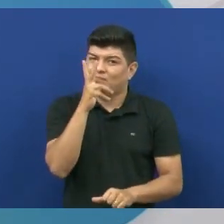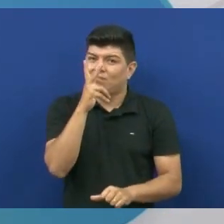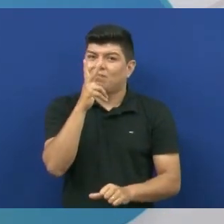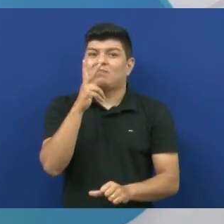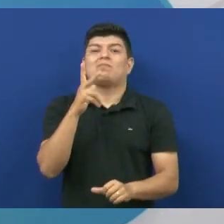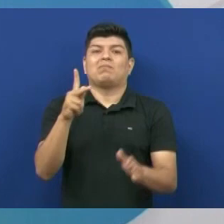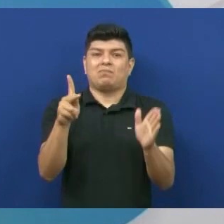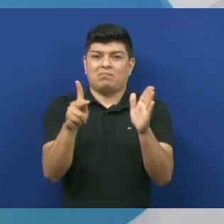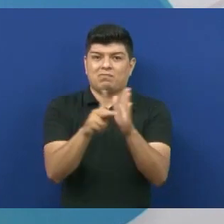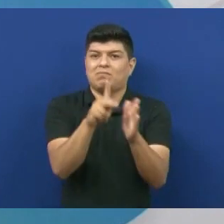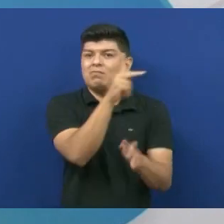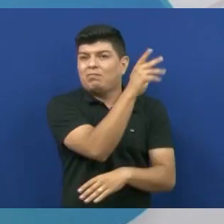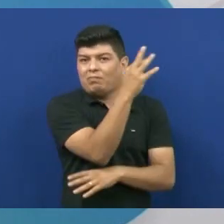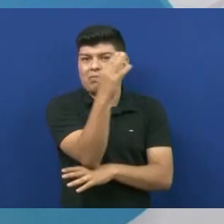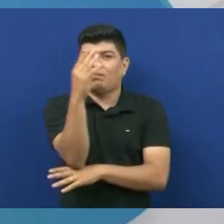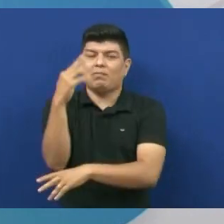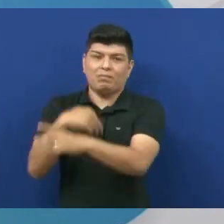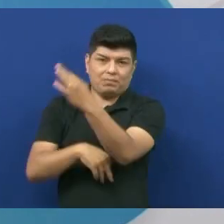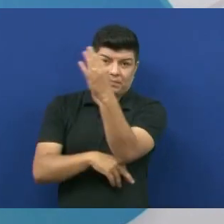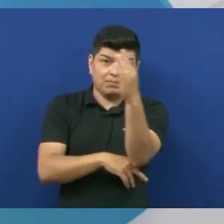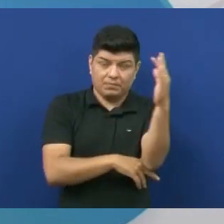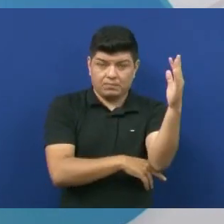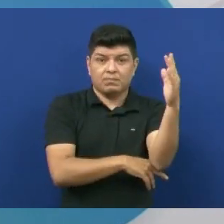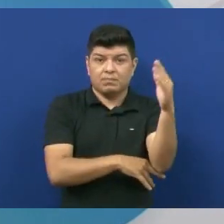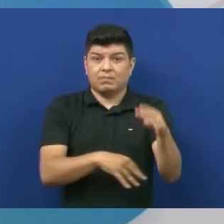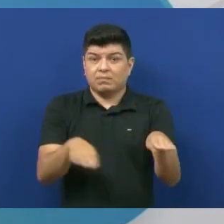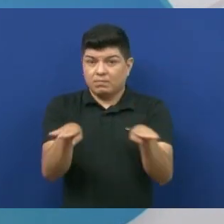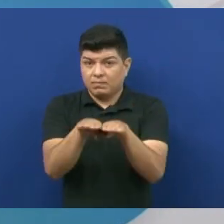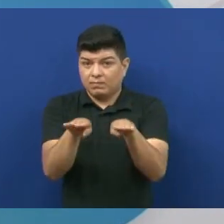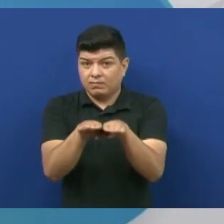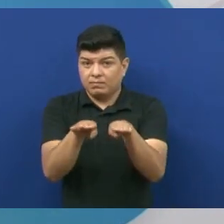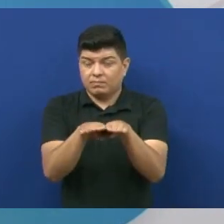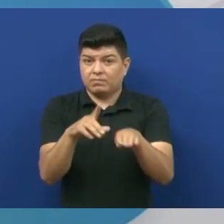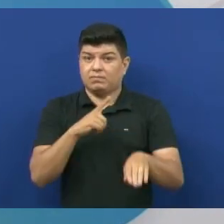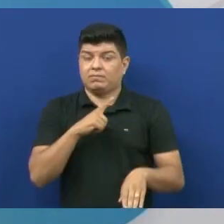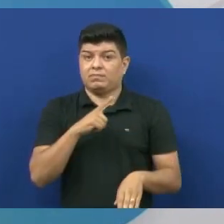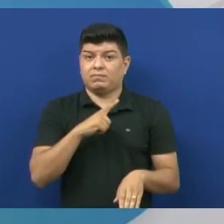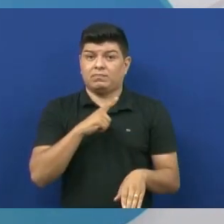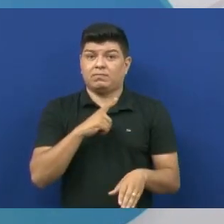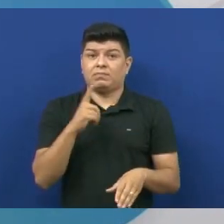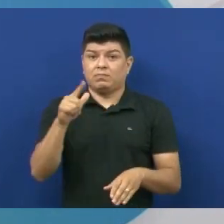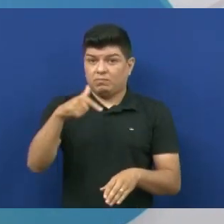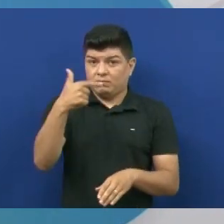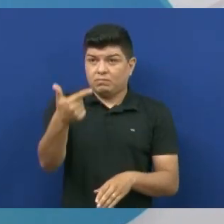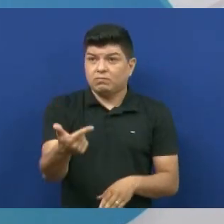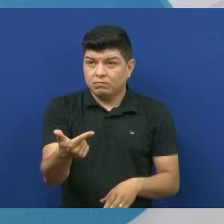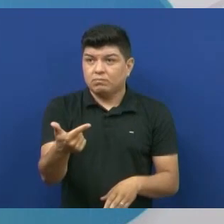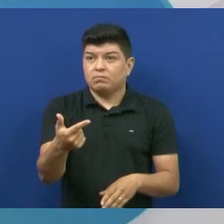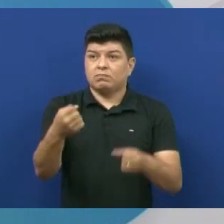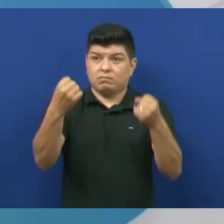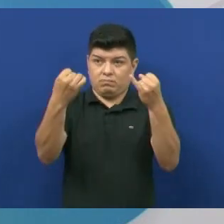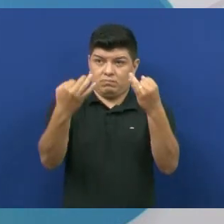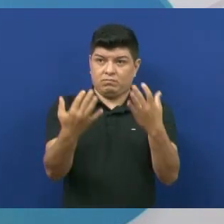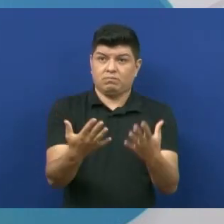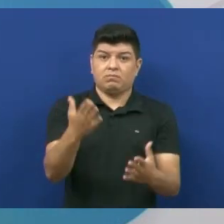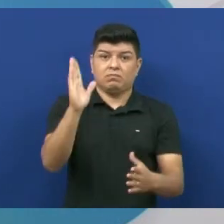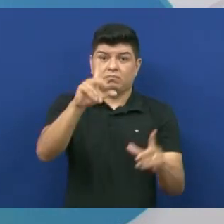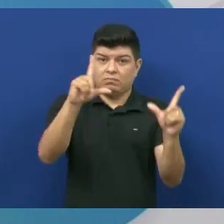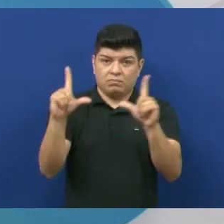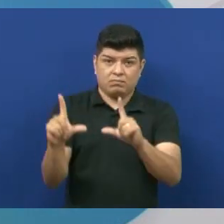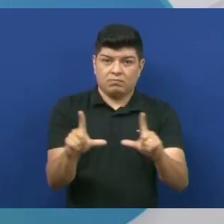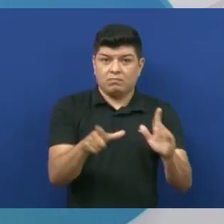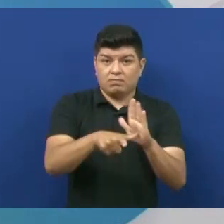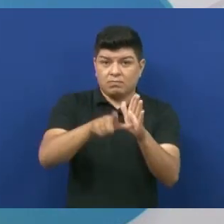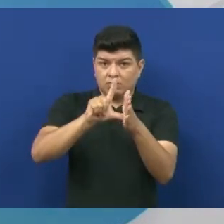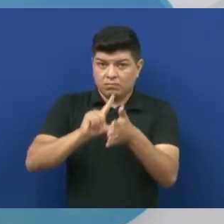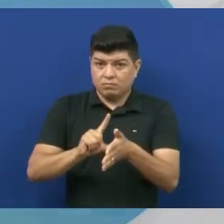própria natureza. A gente tem ainda um outro elemento que compõe a natureza, a gente já explicou um pouquinho no slide anterior,